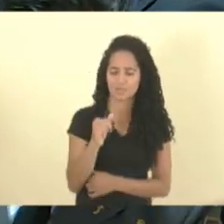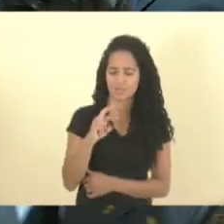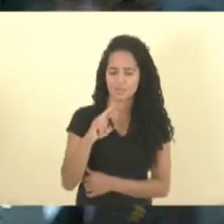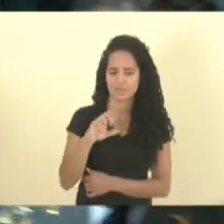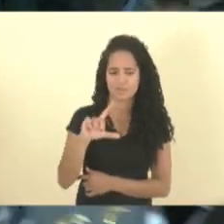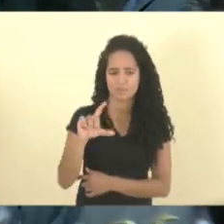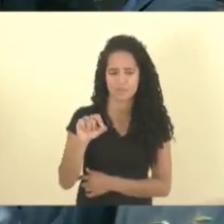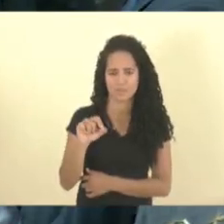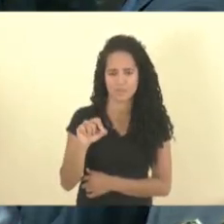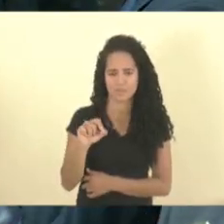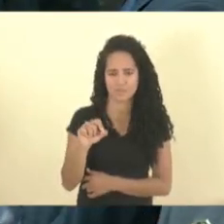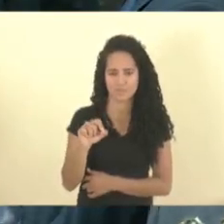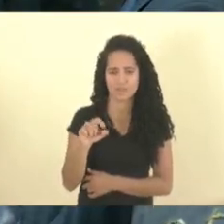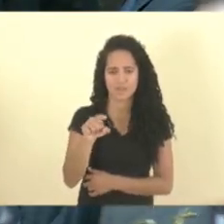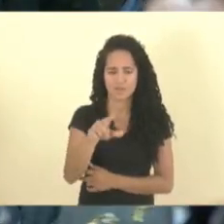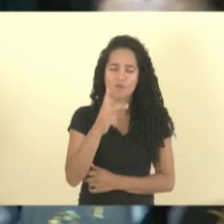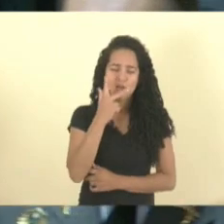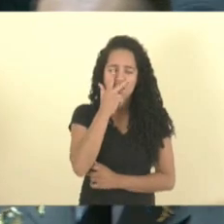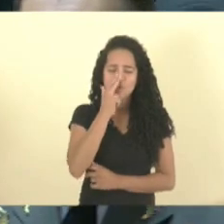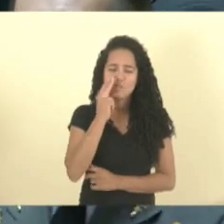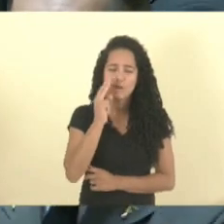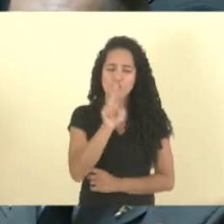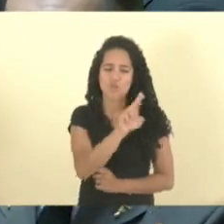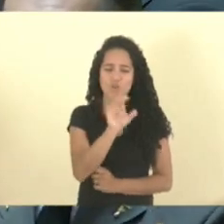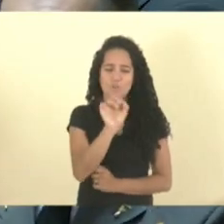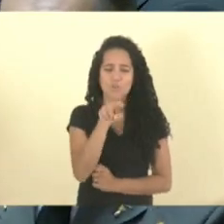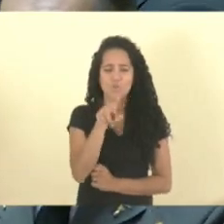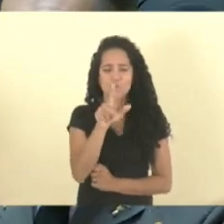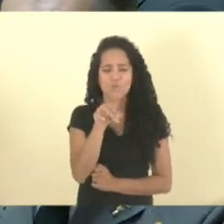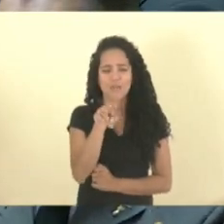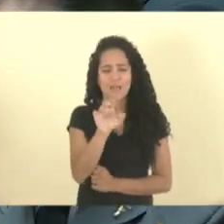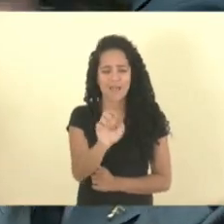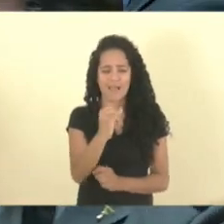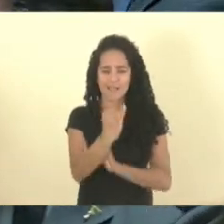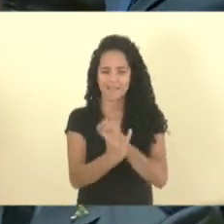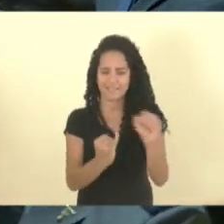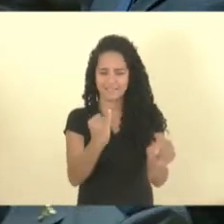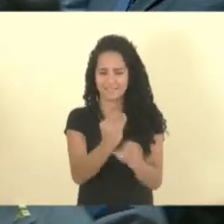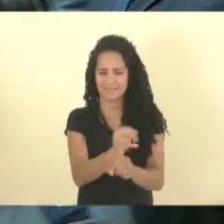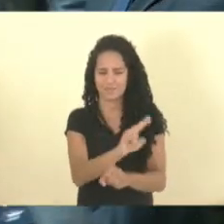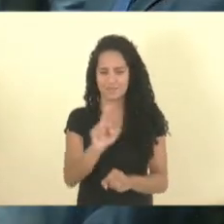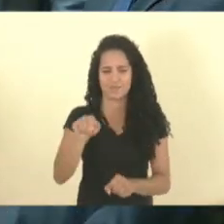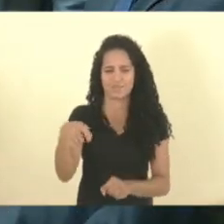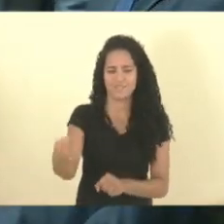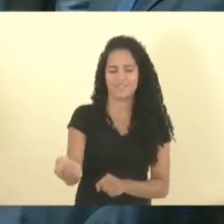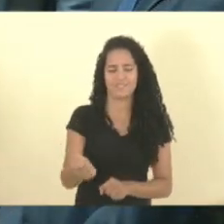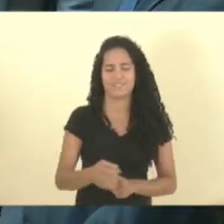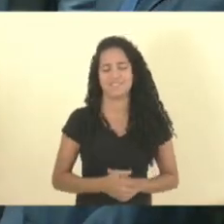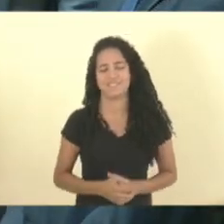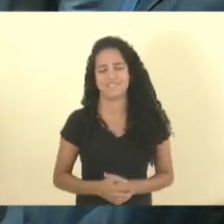chamar agora de online. Online. Ele está lá em Jardim América.